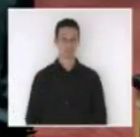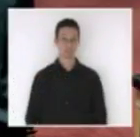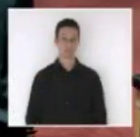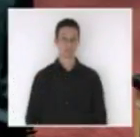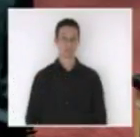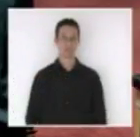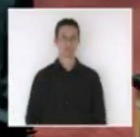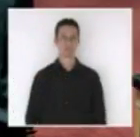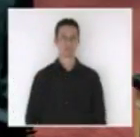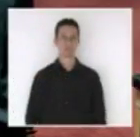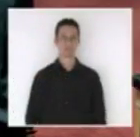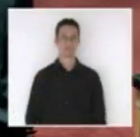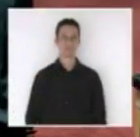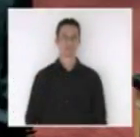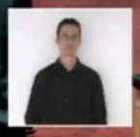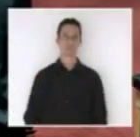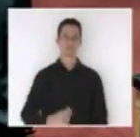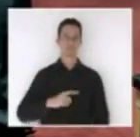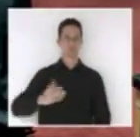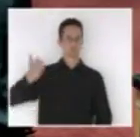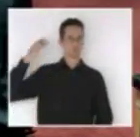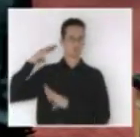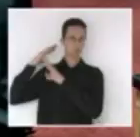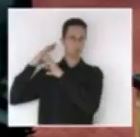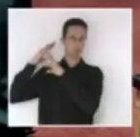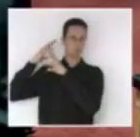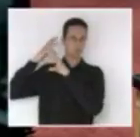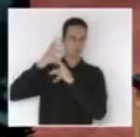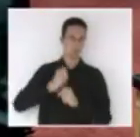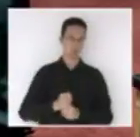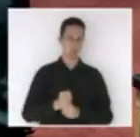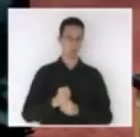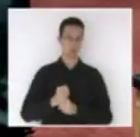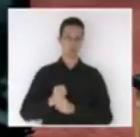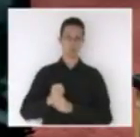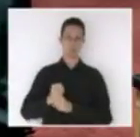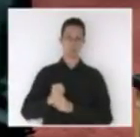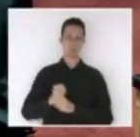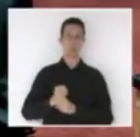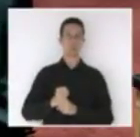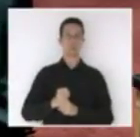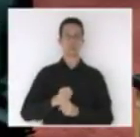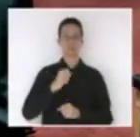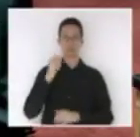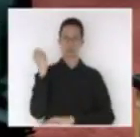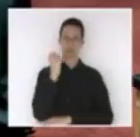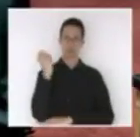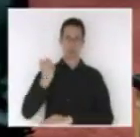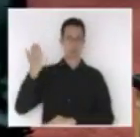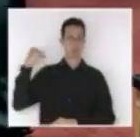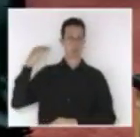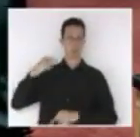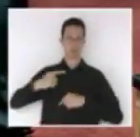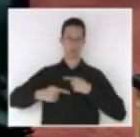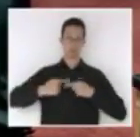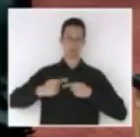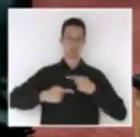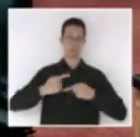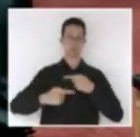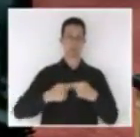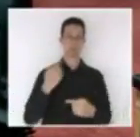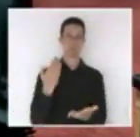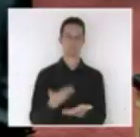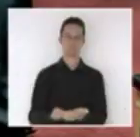é uma herança. Um legado que o gaúcho do passado deu em confiança aos de agora. Quem esse